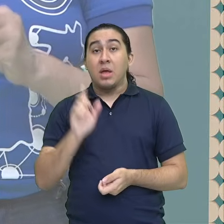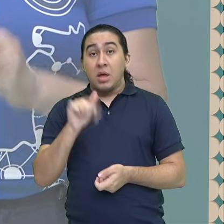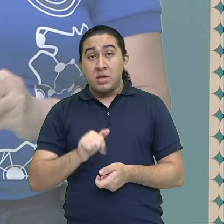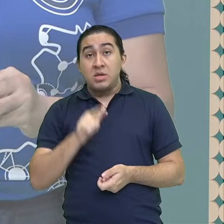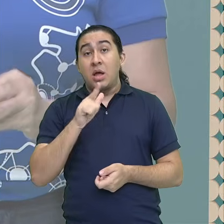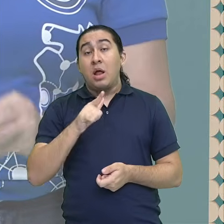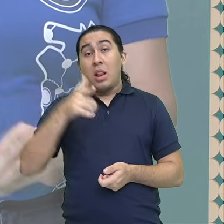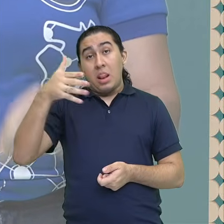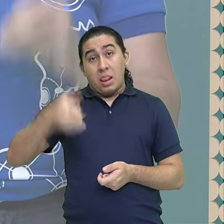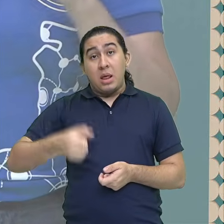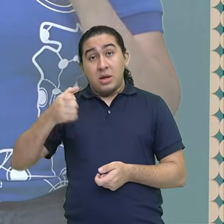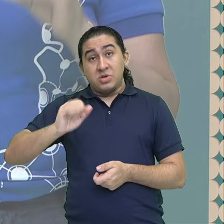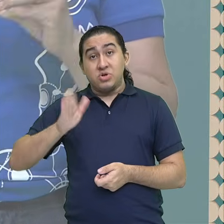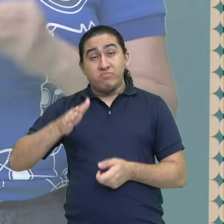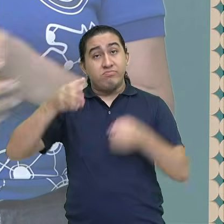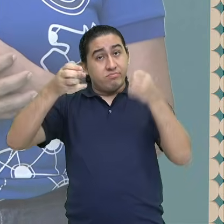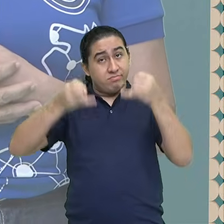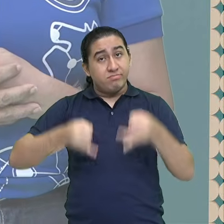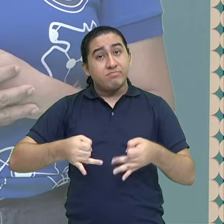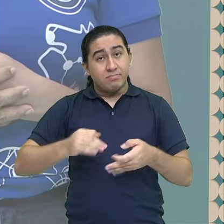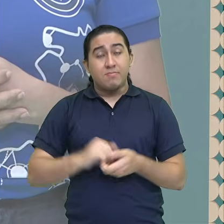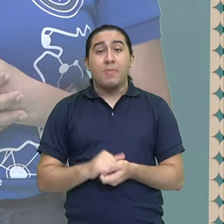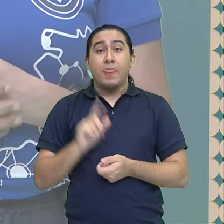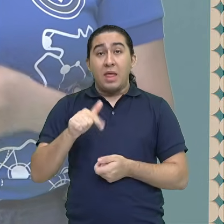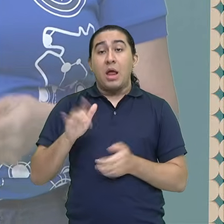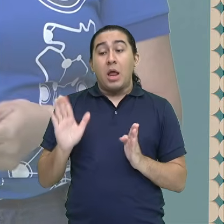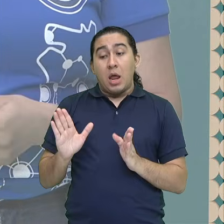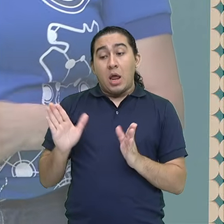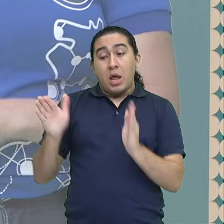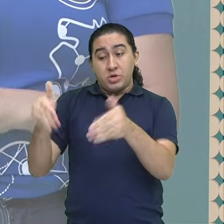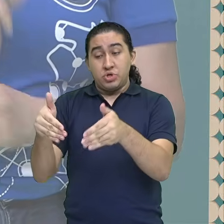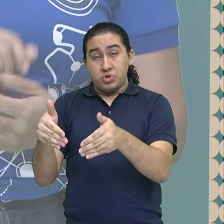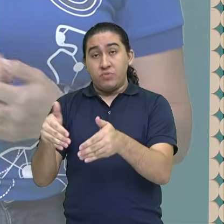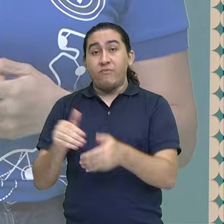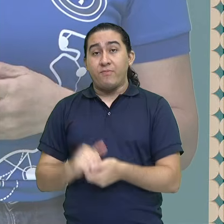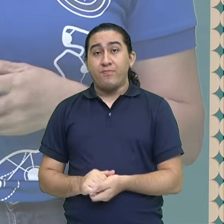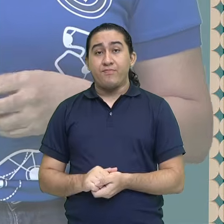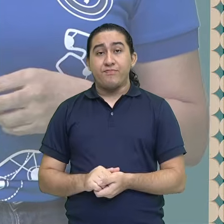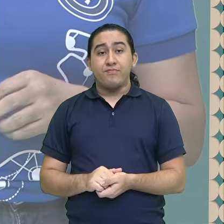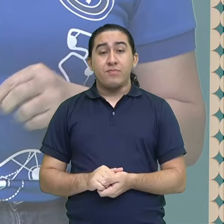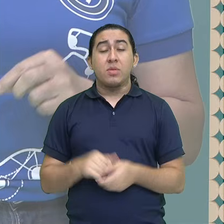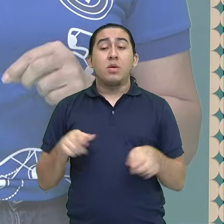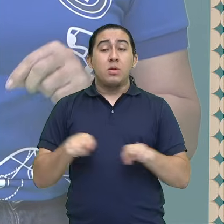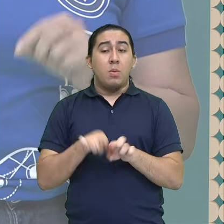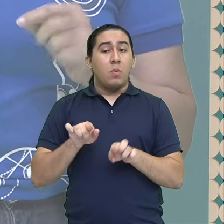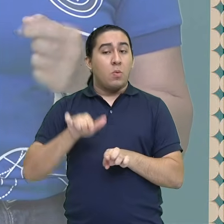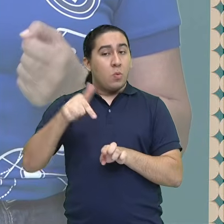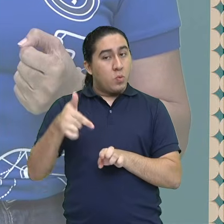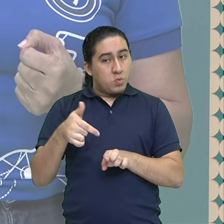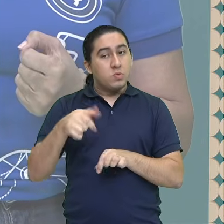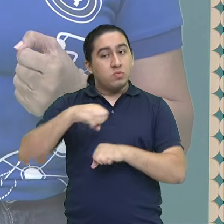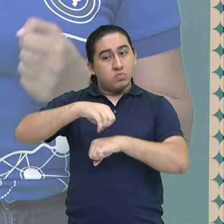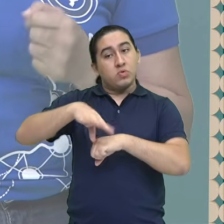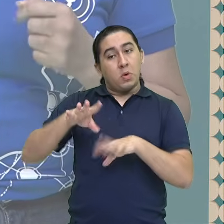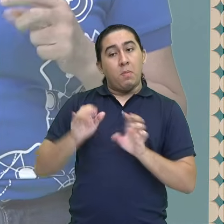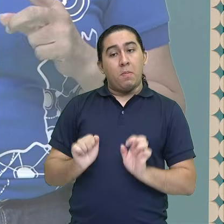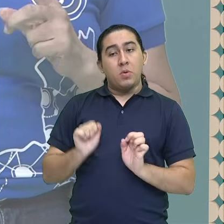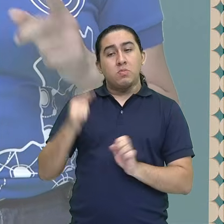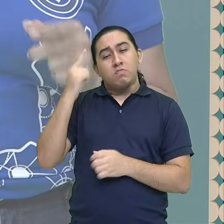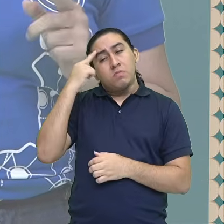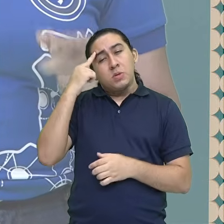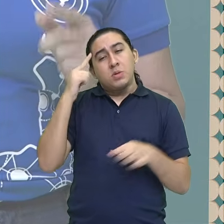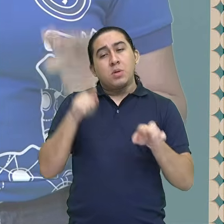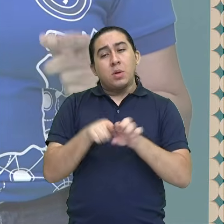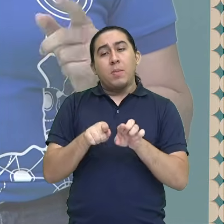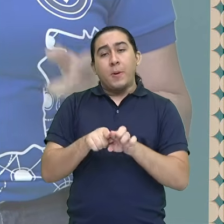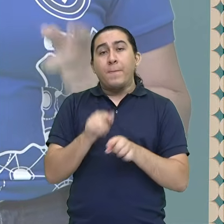leite aí que eu estou falando, que é restritiva. E outra observação que você pode fazer é que